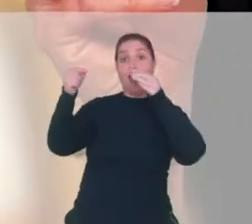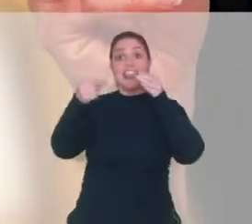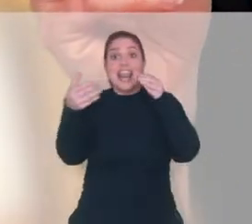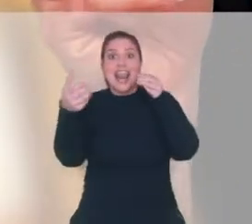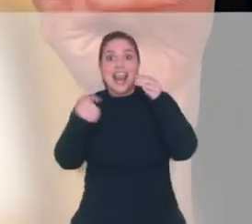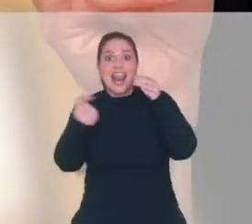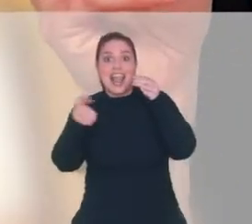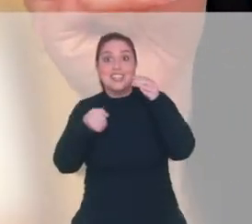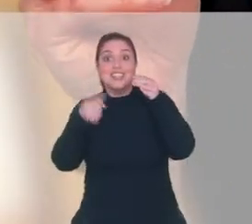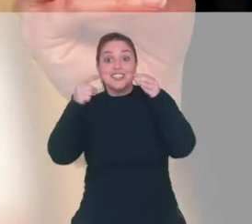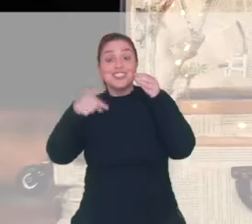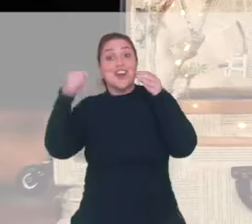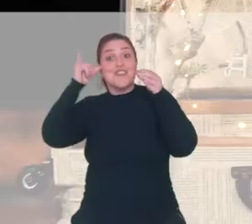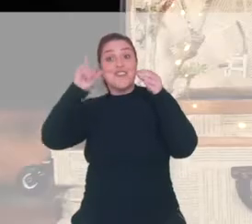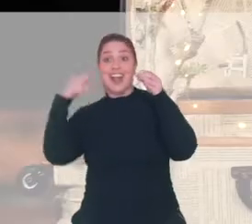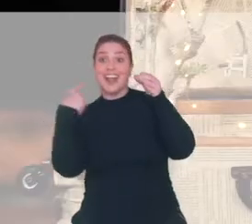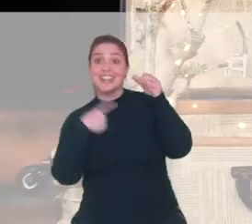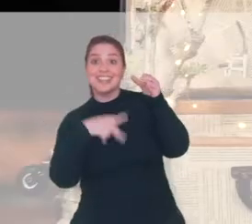moça.